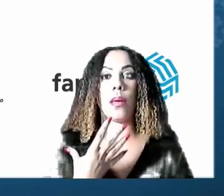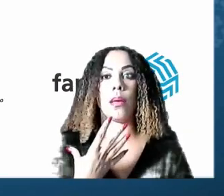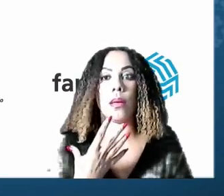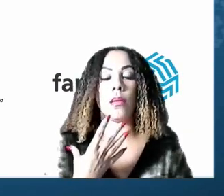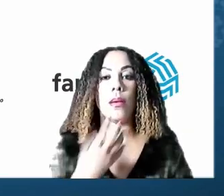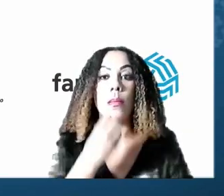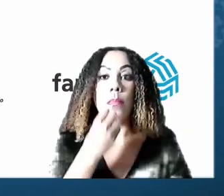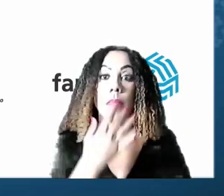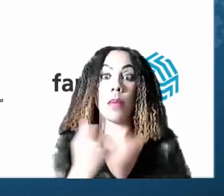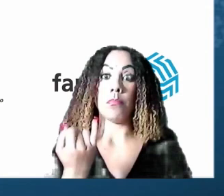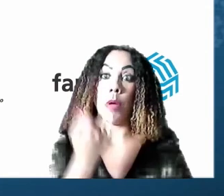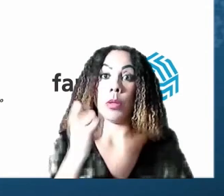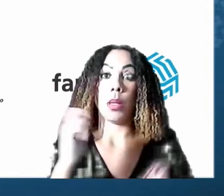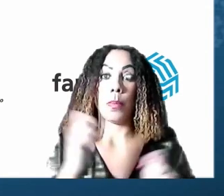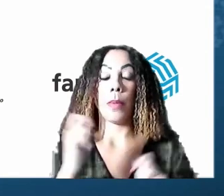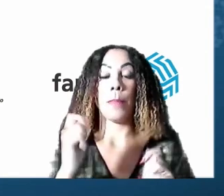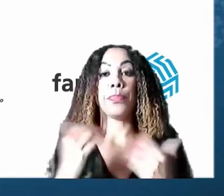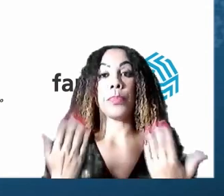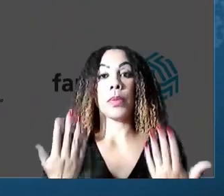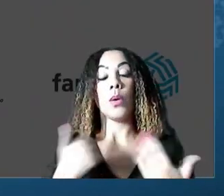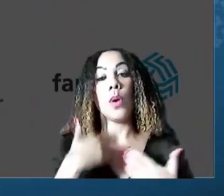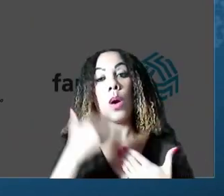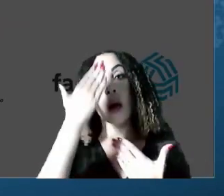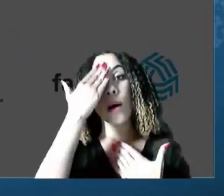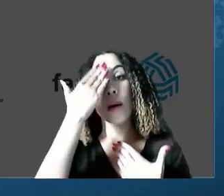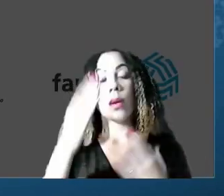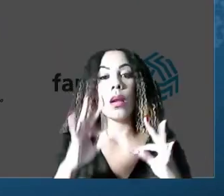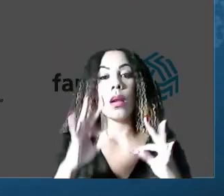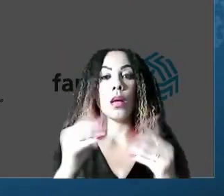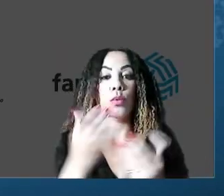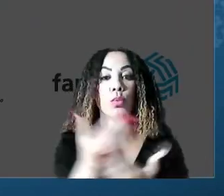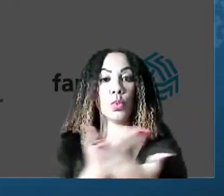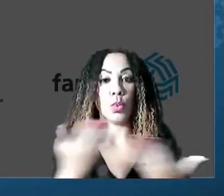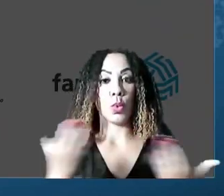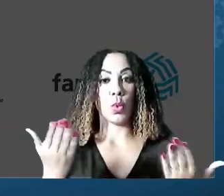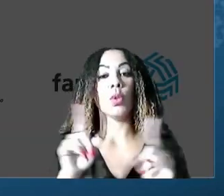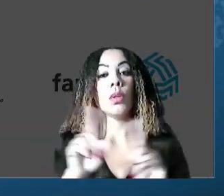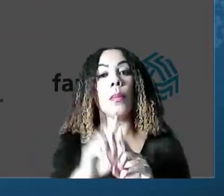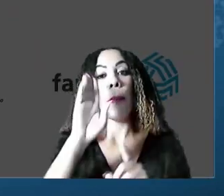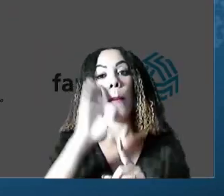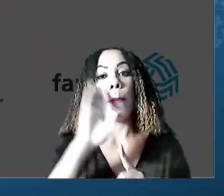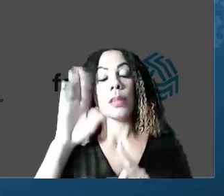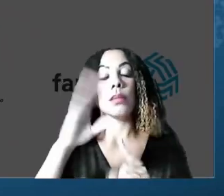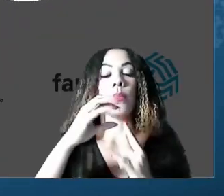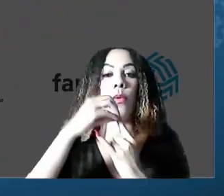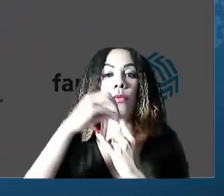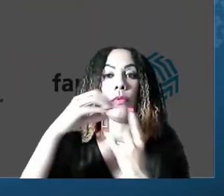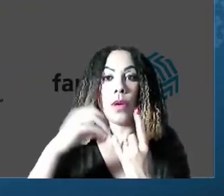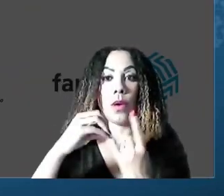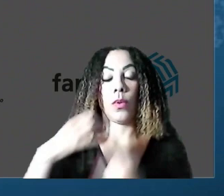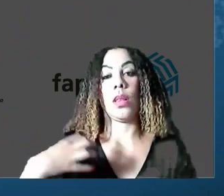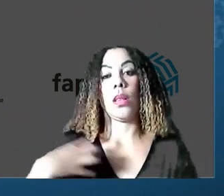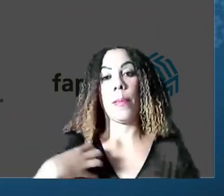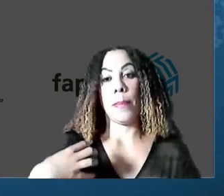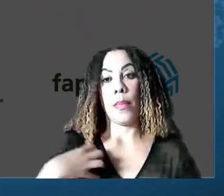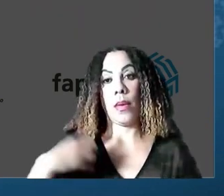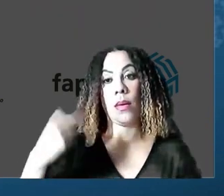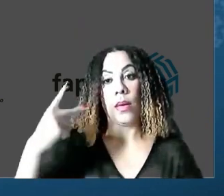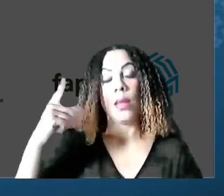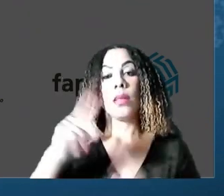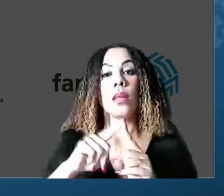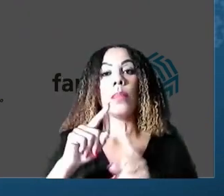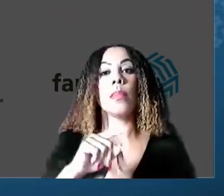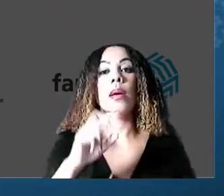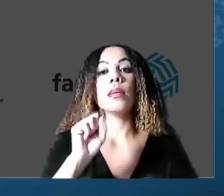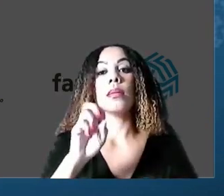promissoras. Então, eu agradeço a todos, né, e, sobretudo, a Fiocruz, na Bahia, e o Senai Cimatec por todo